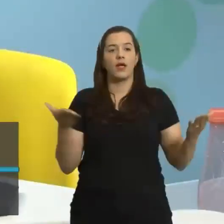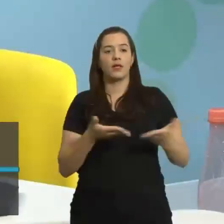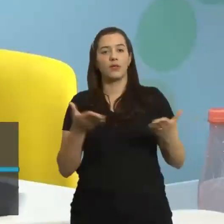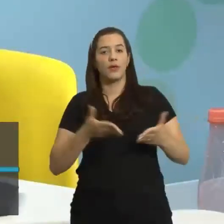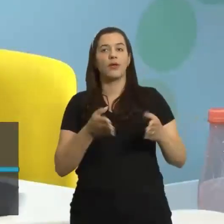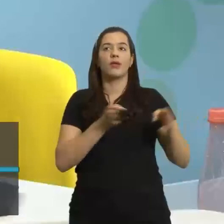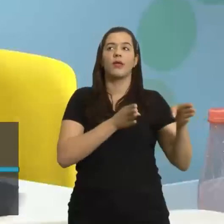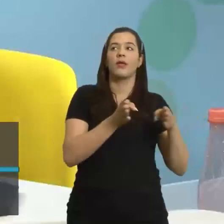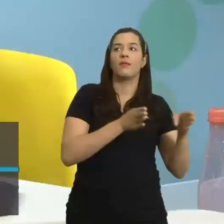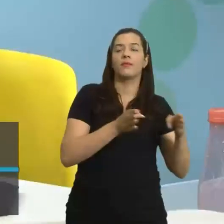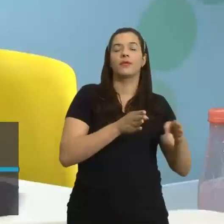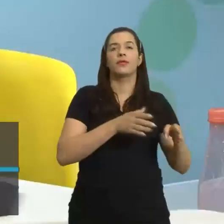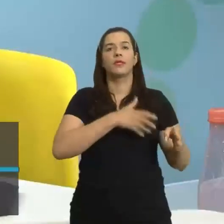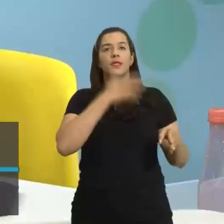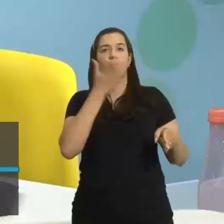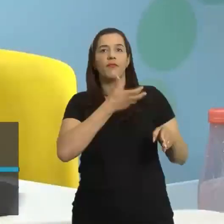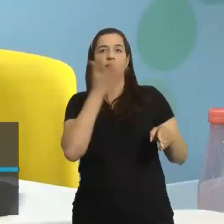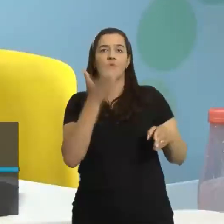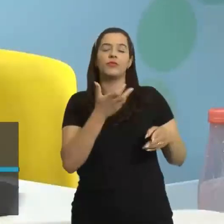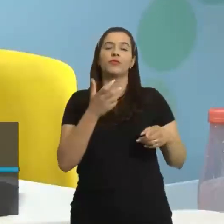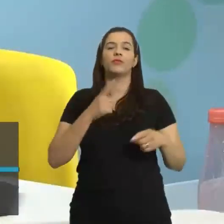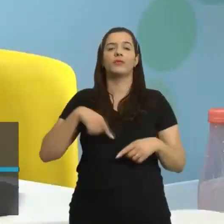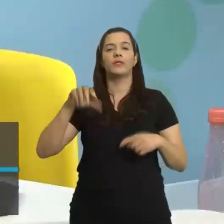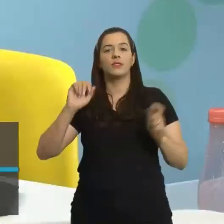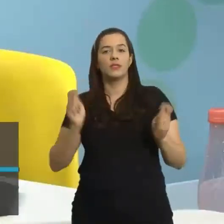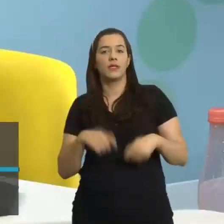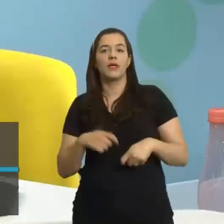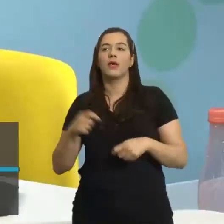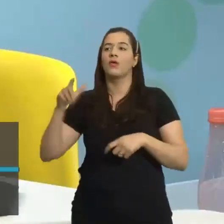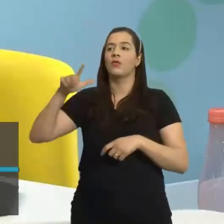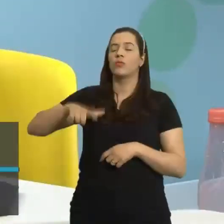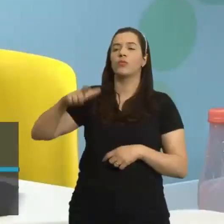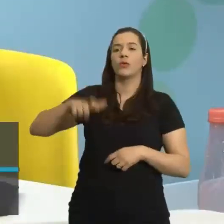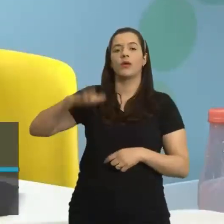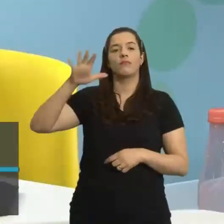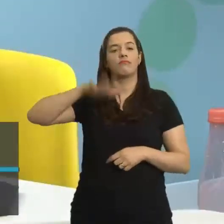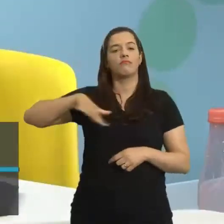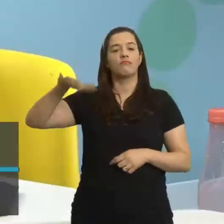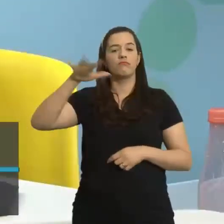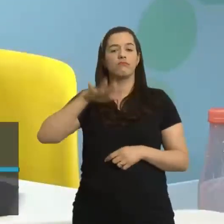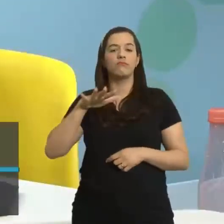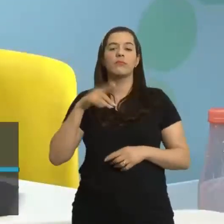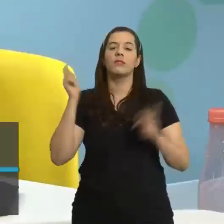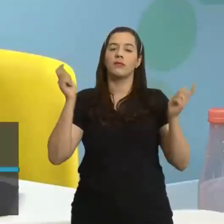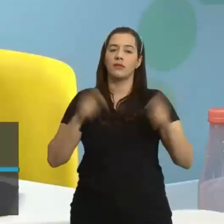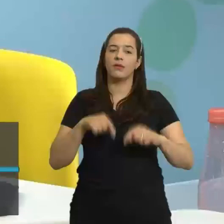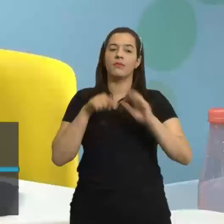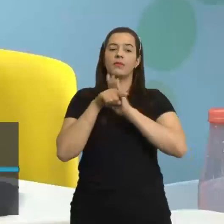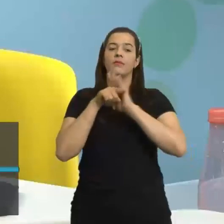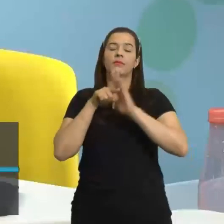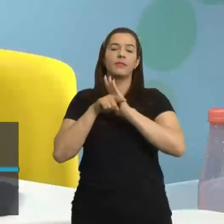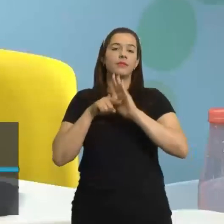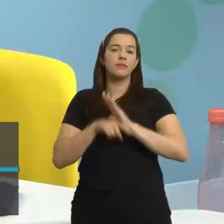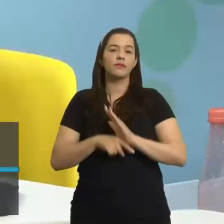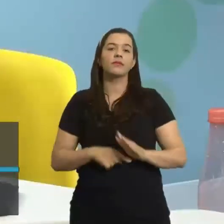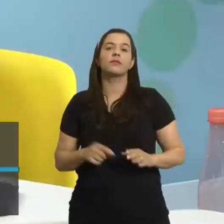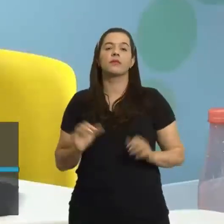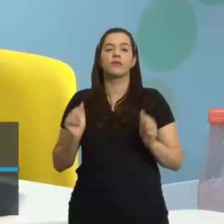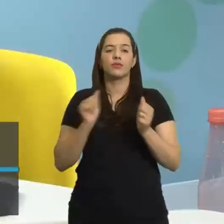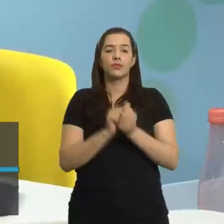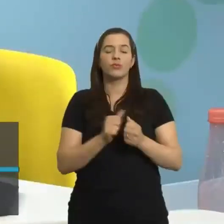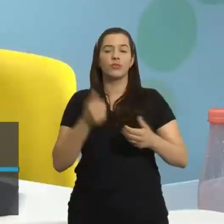época de tal fruta é proveniente de tal região. Isso pode ser pesquisado com os nossos estudantes e